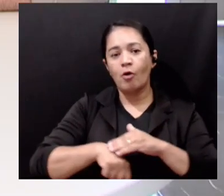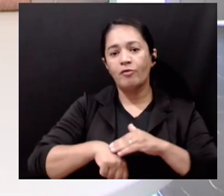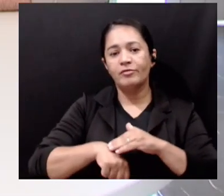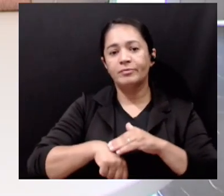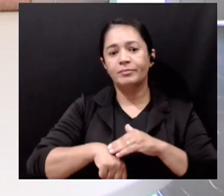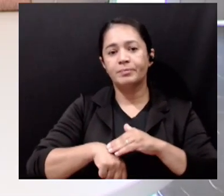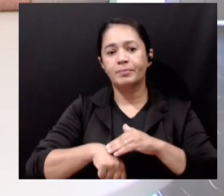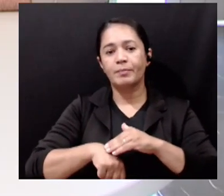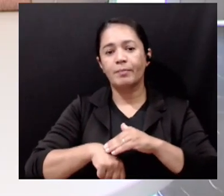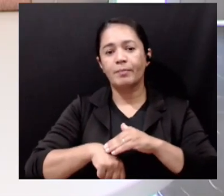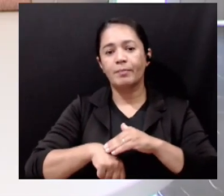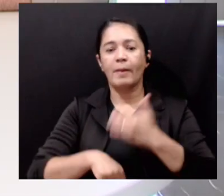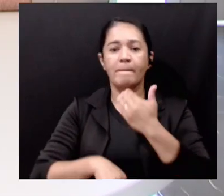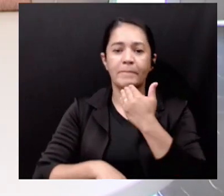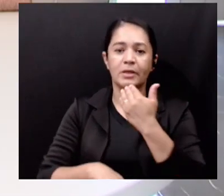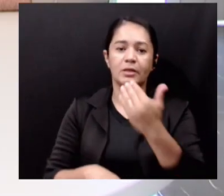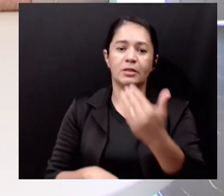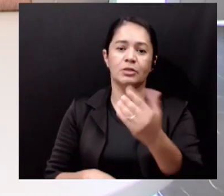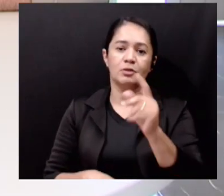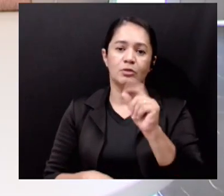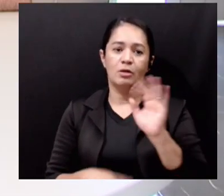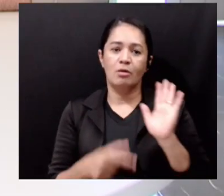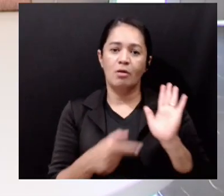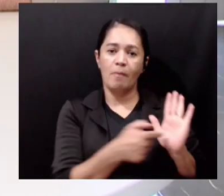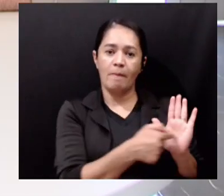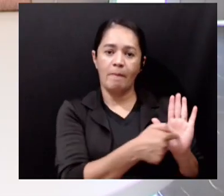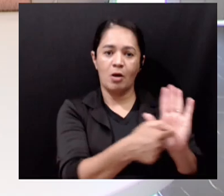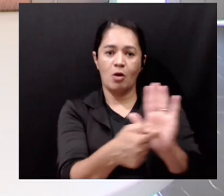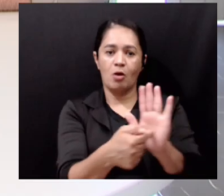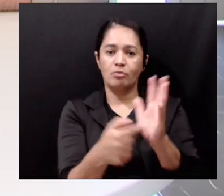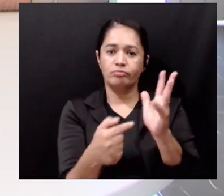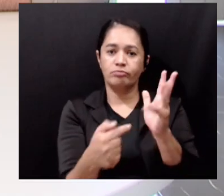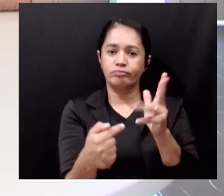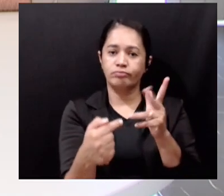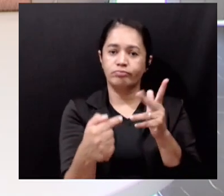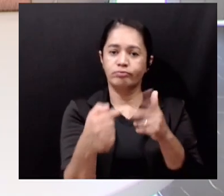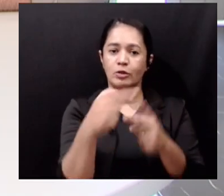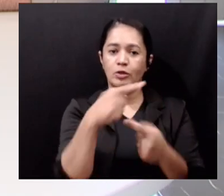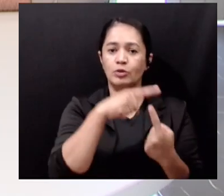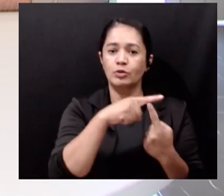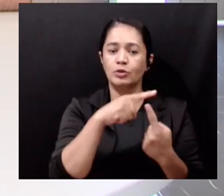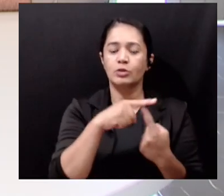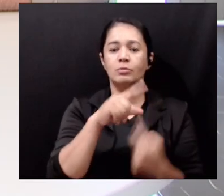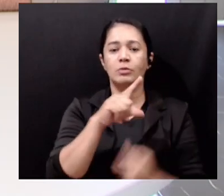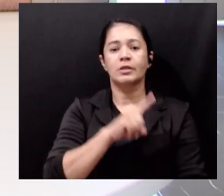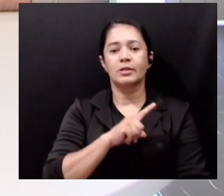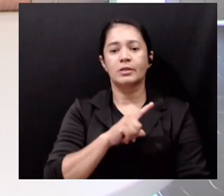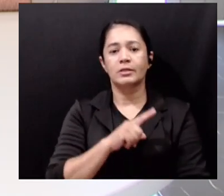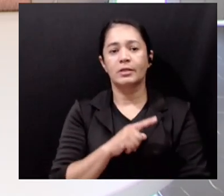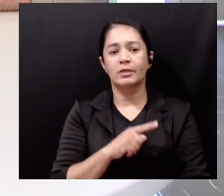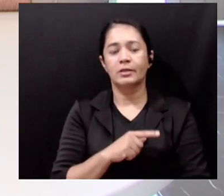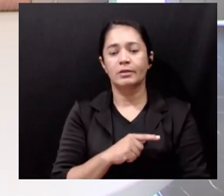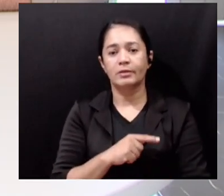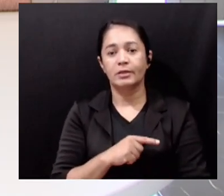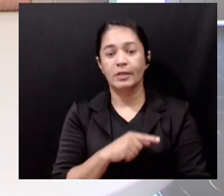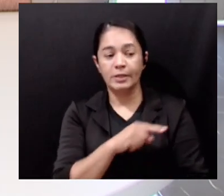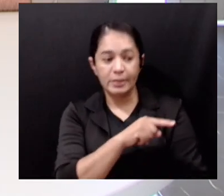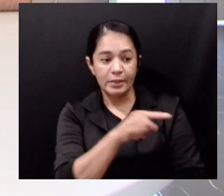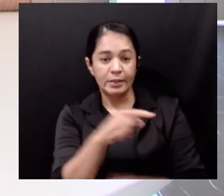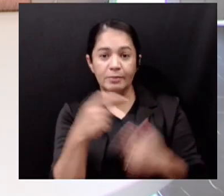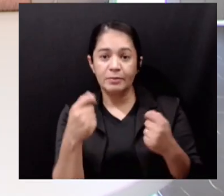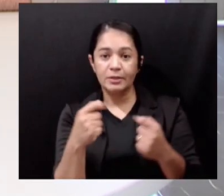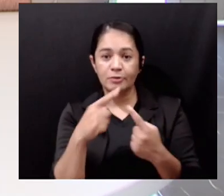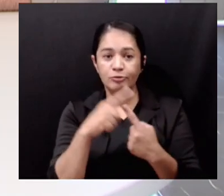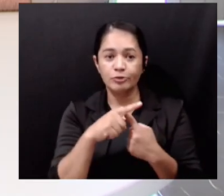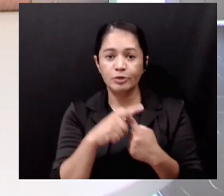pedir ao gerente que apresente a ele as alternativas que ele tem, né, e deixar claro que ele, em função daquilo que ele precisa, ele gostaria